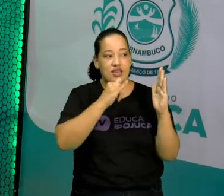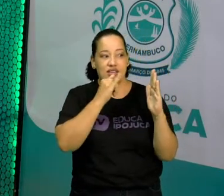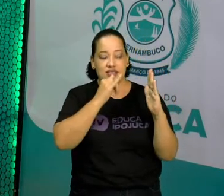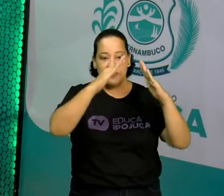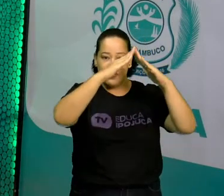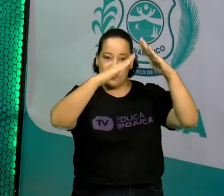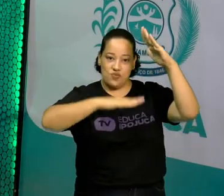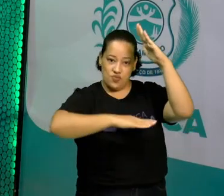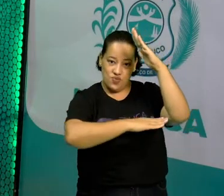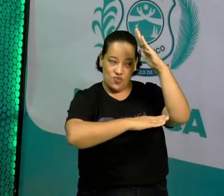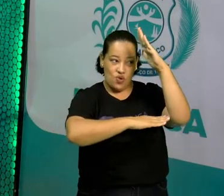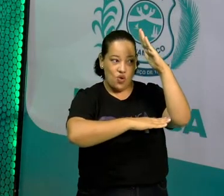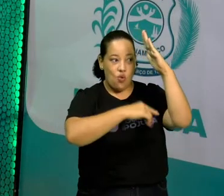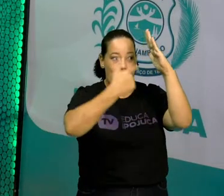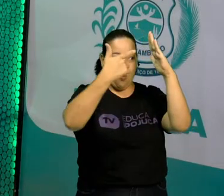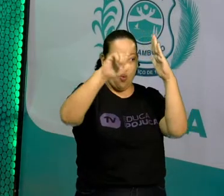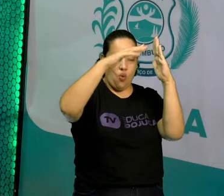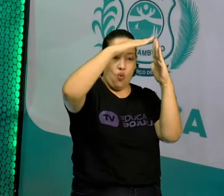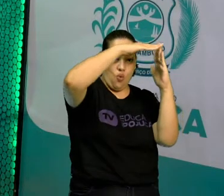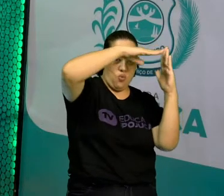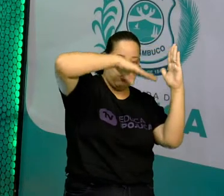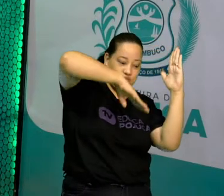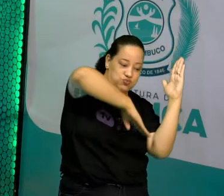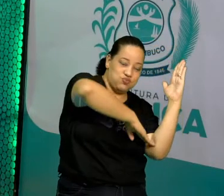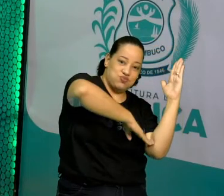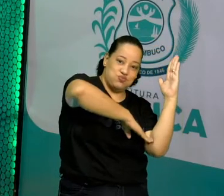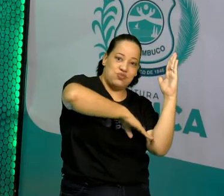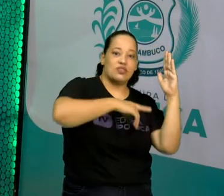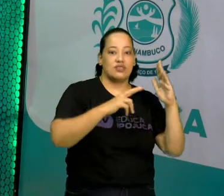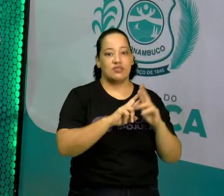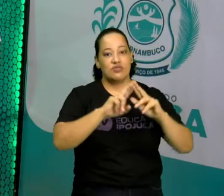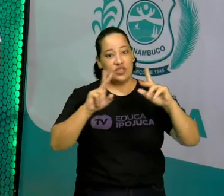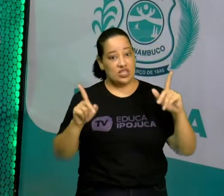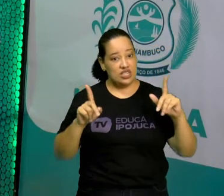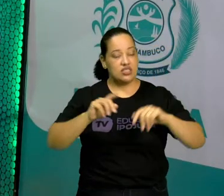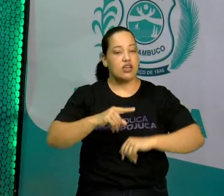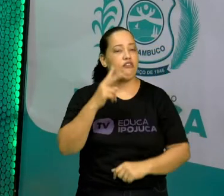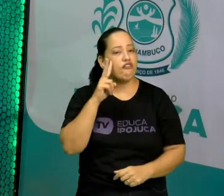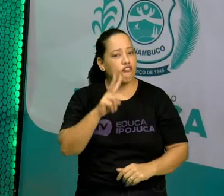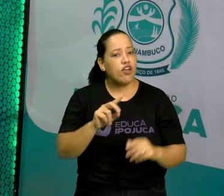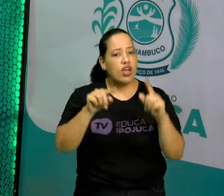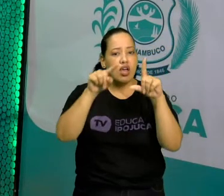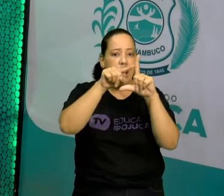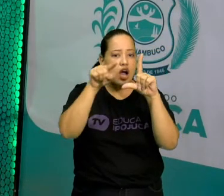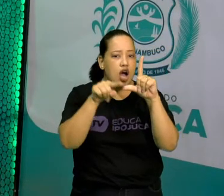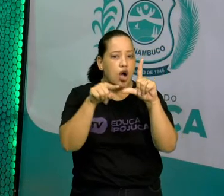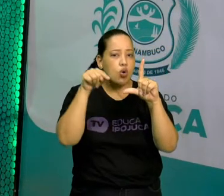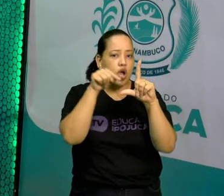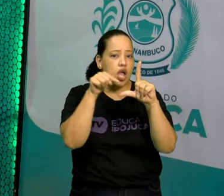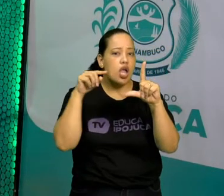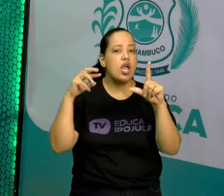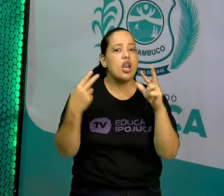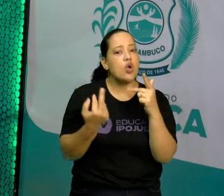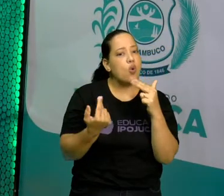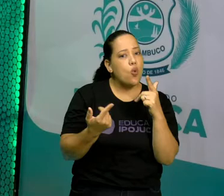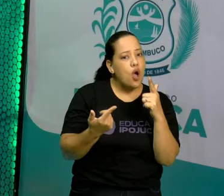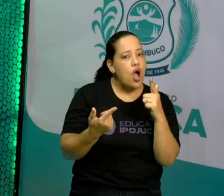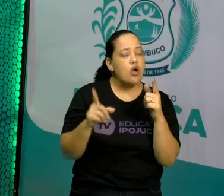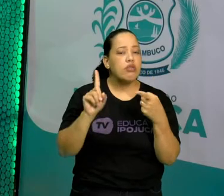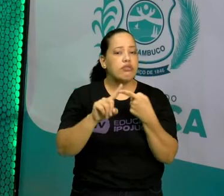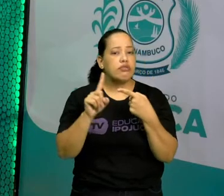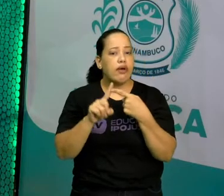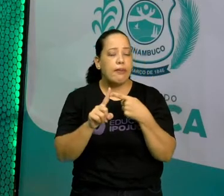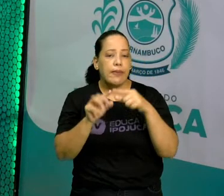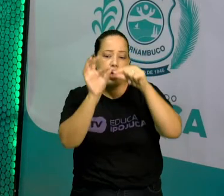então que você tem que Observar se os ângulos correspondentes são iguais e seus